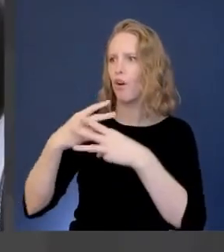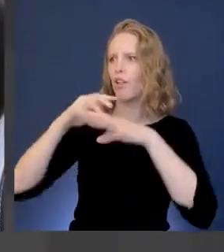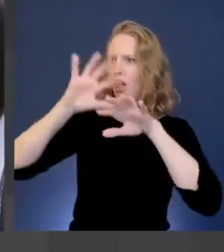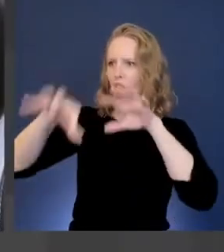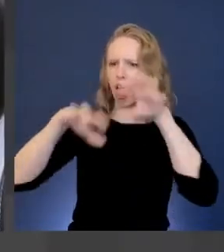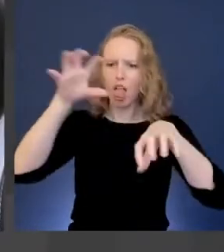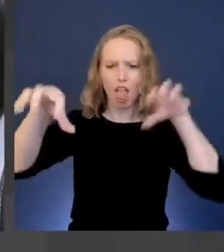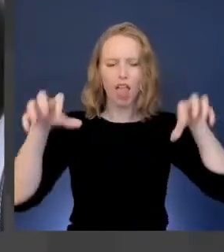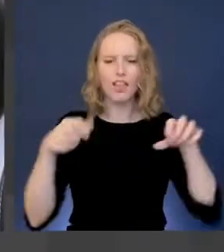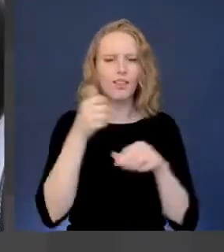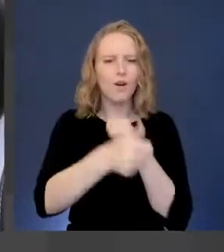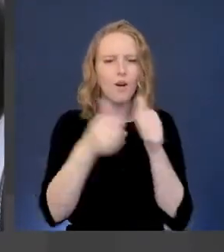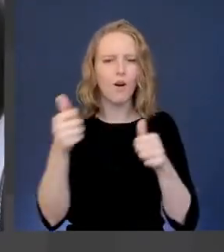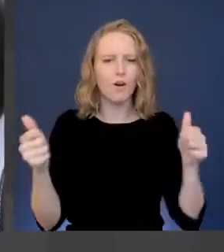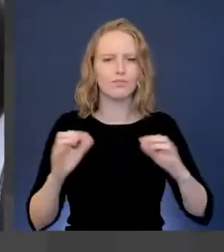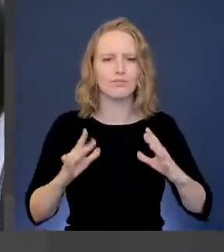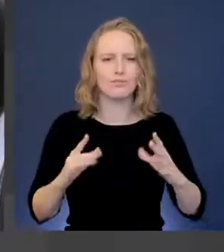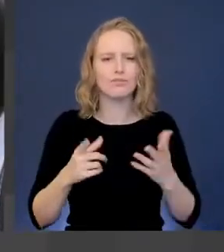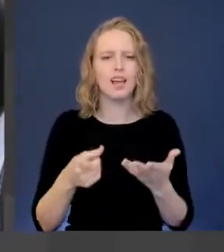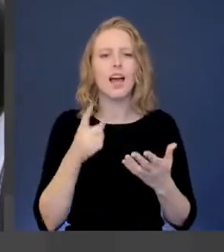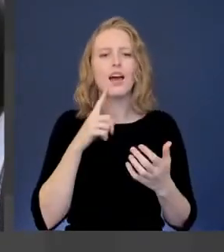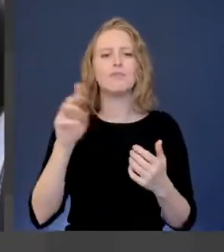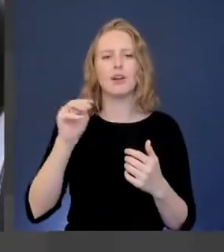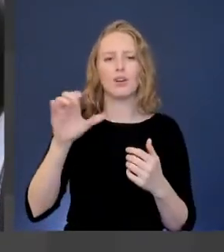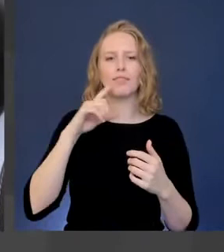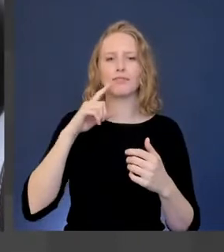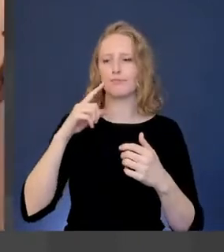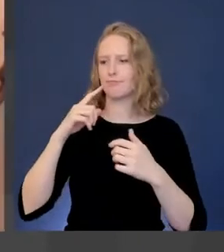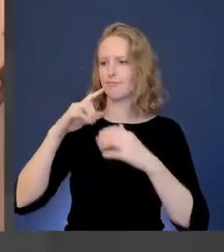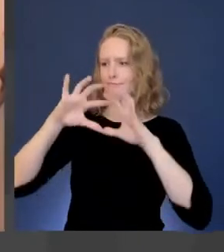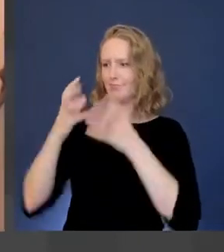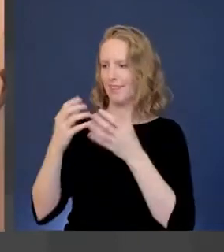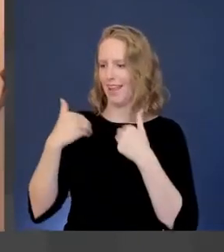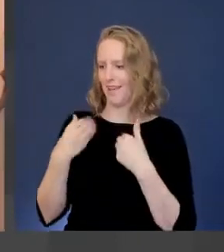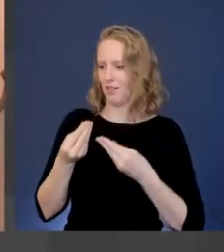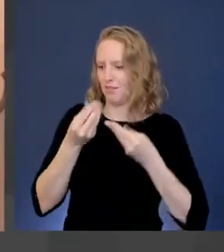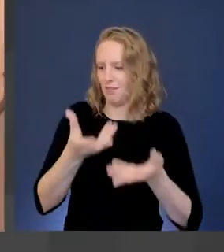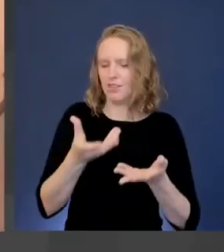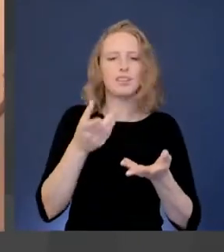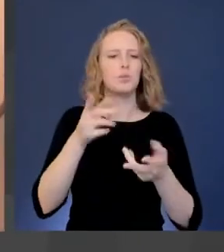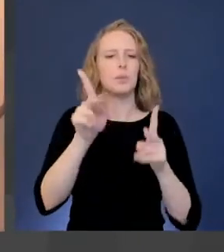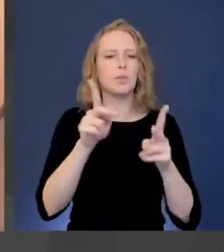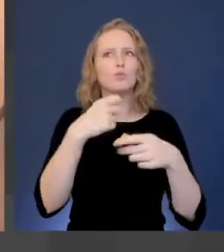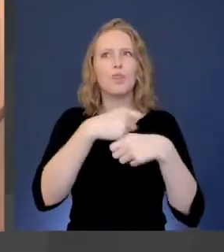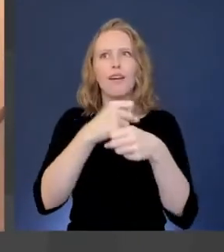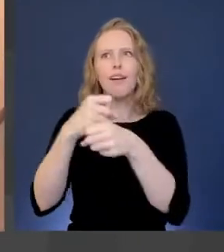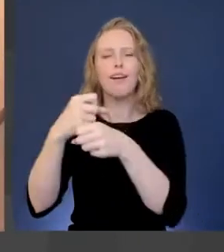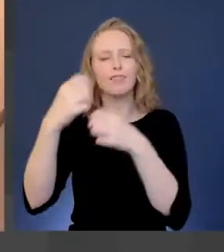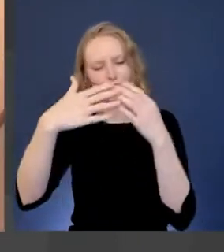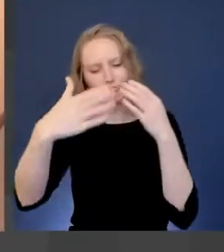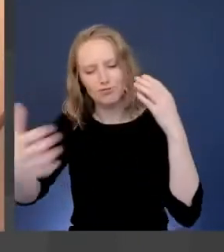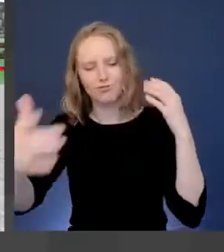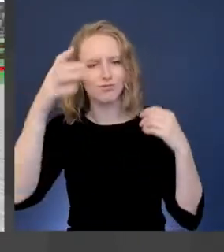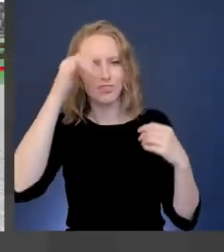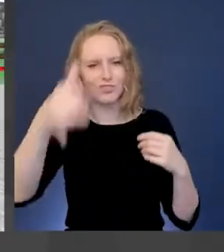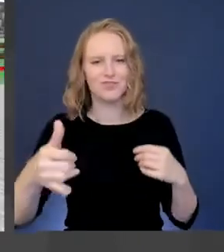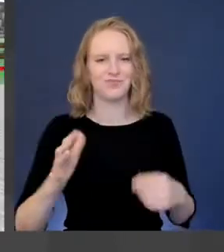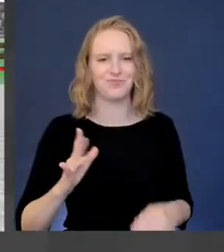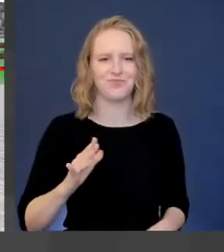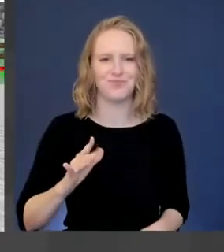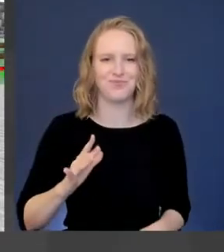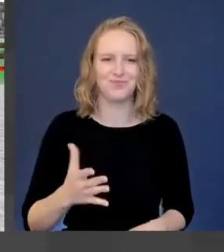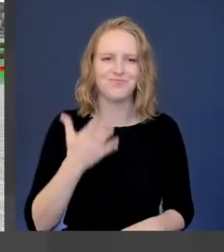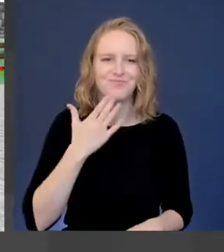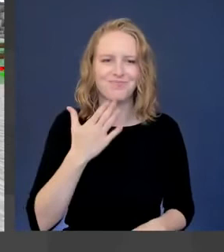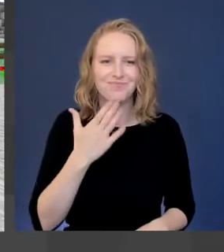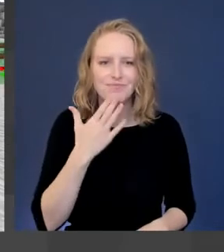Pela quantidade de coisas que não só o Minecraft cria, mas todo mundo cria junto com ele. E olha, eu já me aventurei muito. graças a esses criadores. Eu já explorei